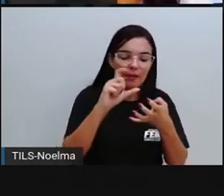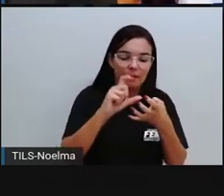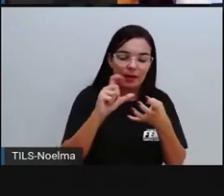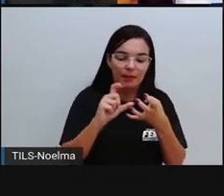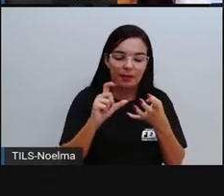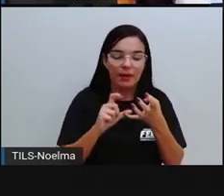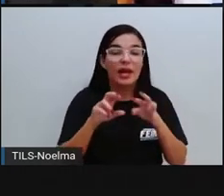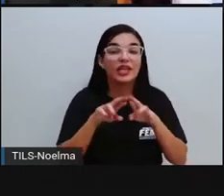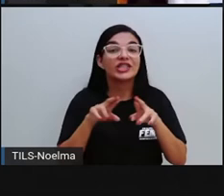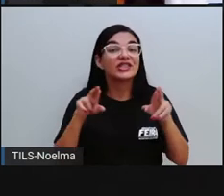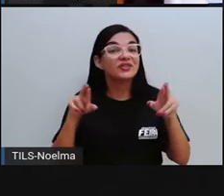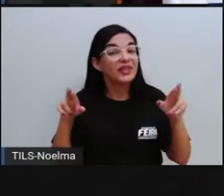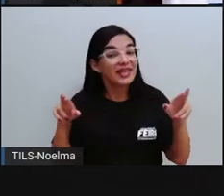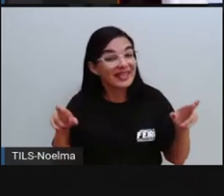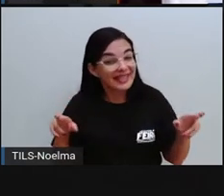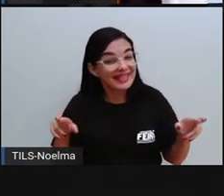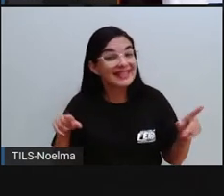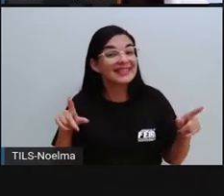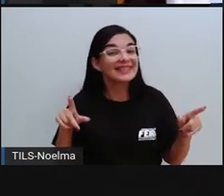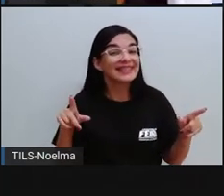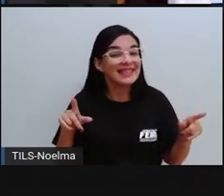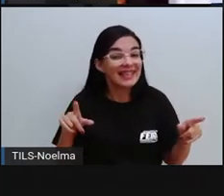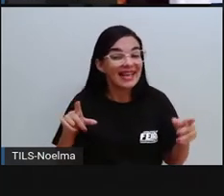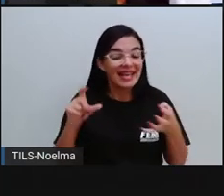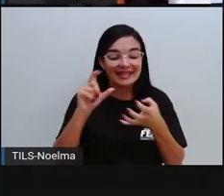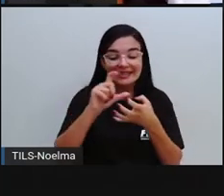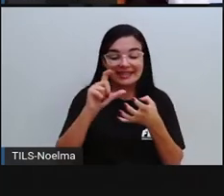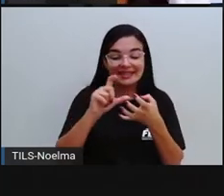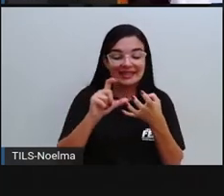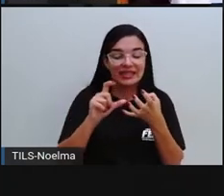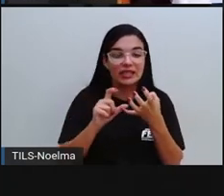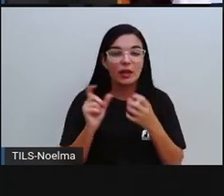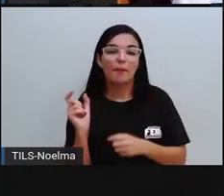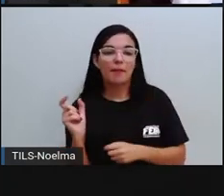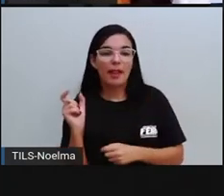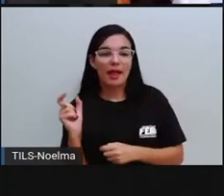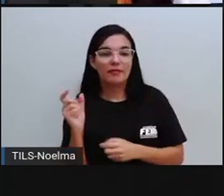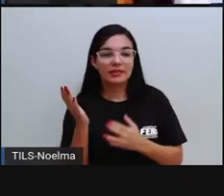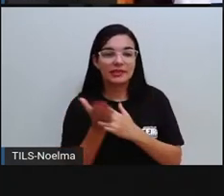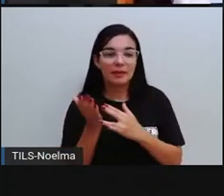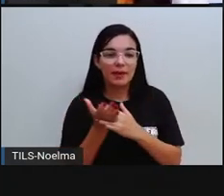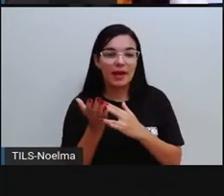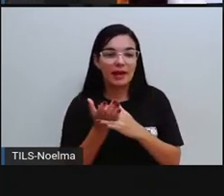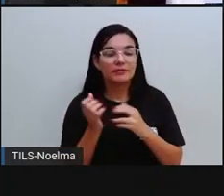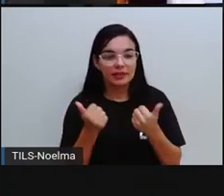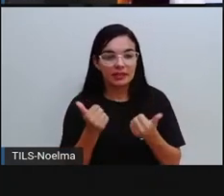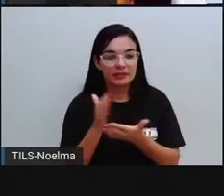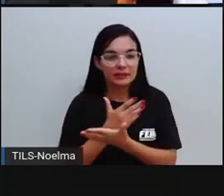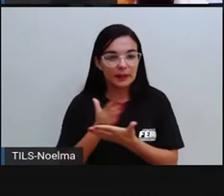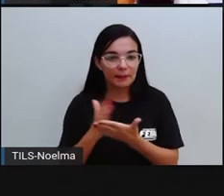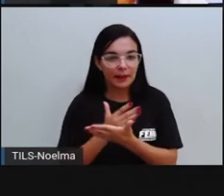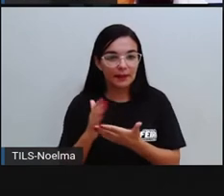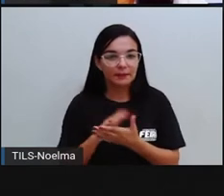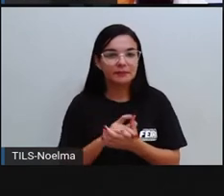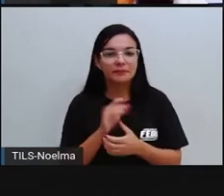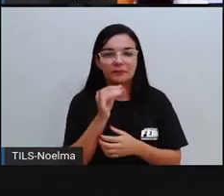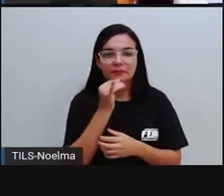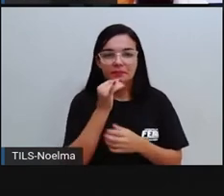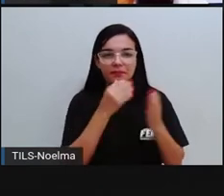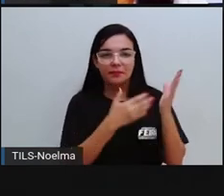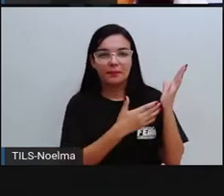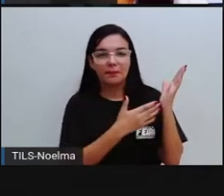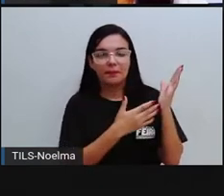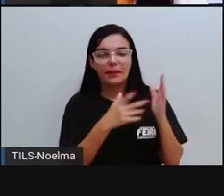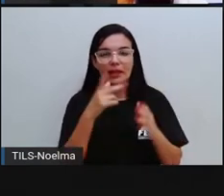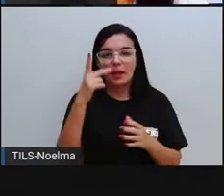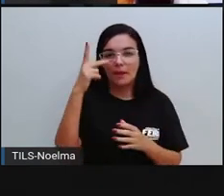é diferente dessa sílaba que a gente faz, né? Das palavras, para separar as palavras aí. Por exemplo, aqui nós temos